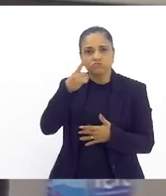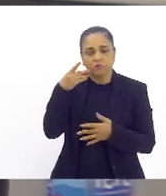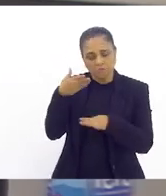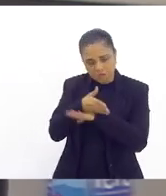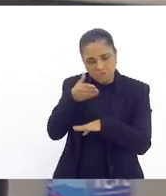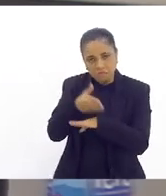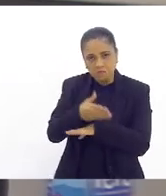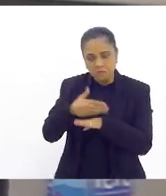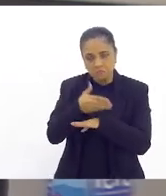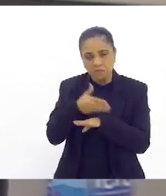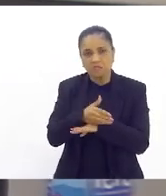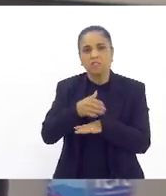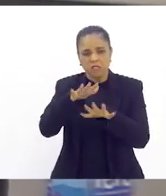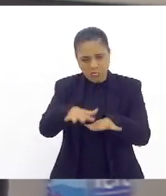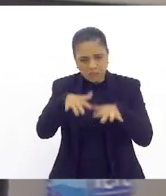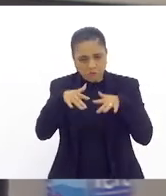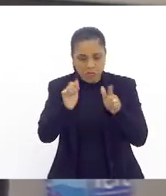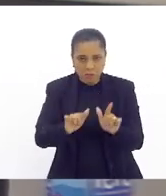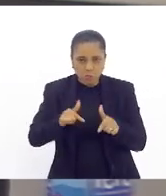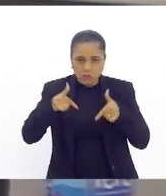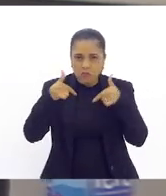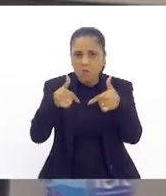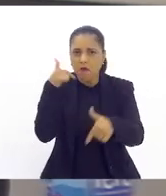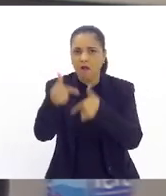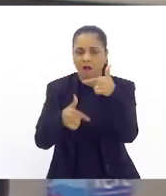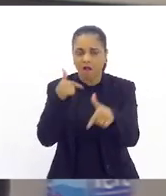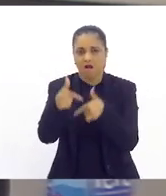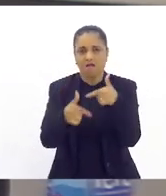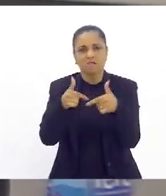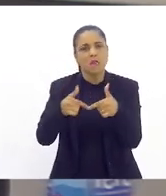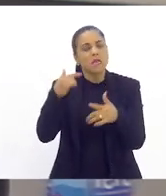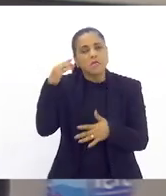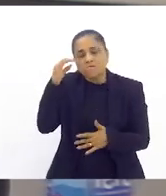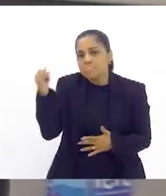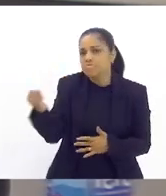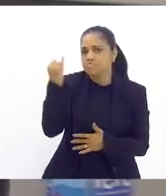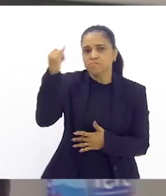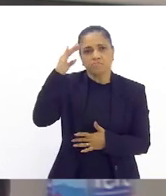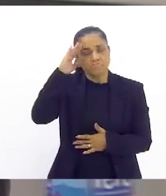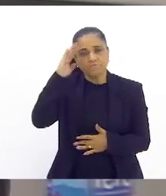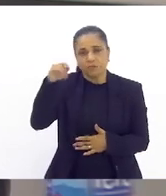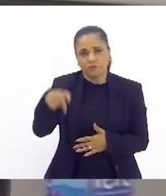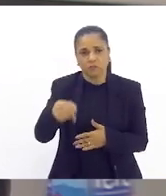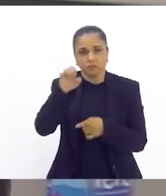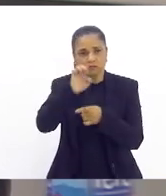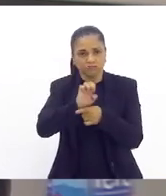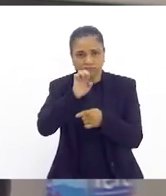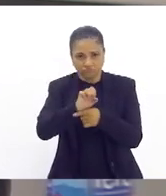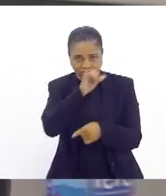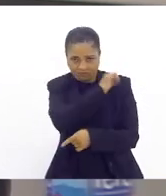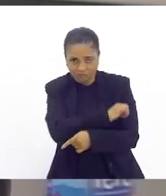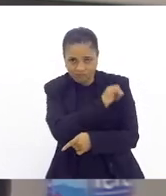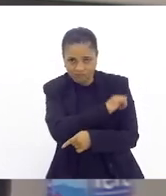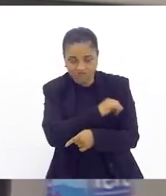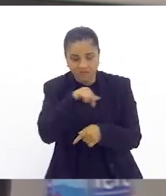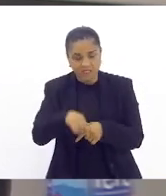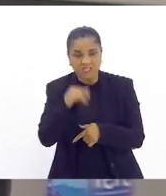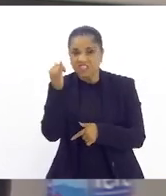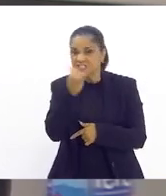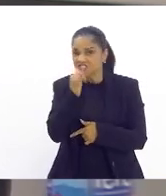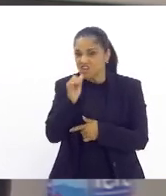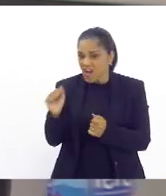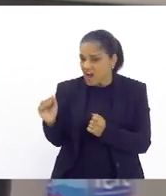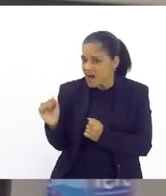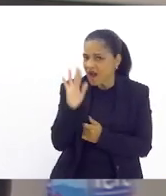dessa Assembleia porque esse tema é um tema caro muito importante para o desenvolvimento do Rio de Janeiro Rio de Janeiro tem uma energia cara